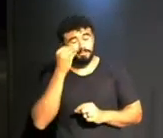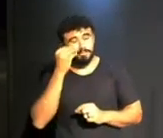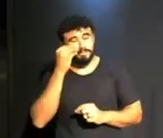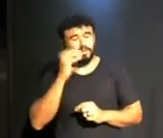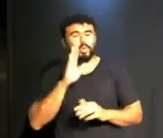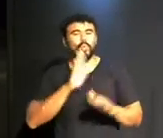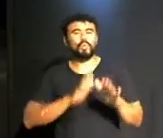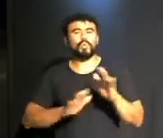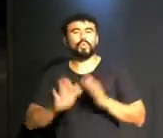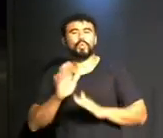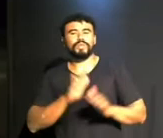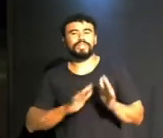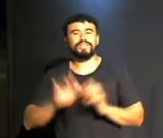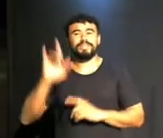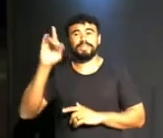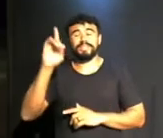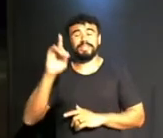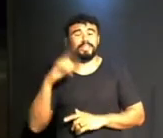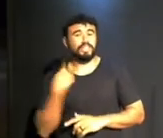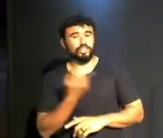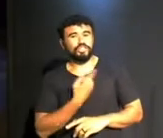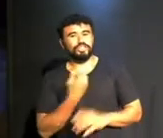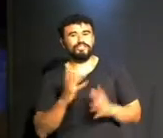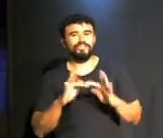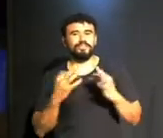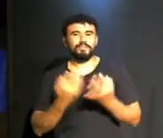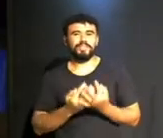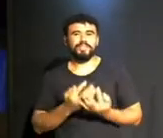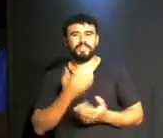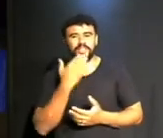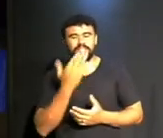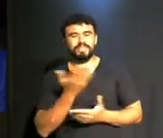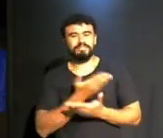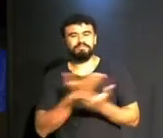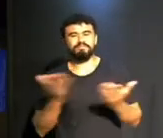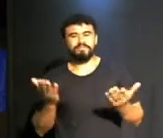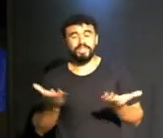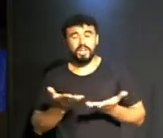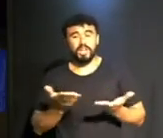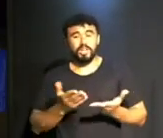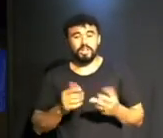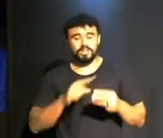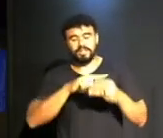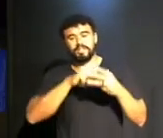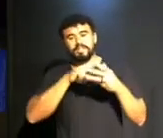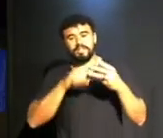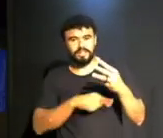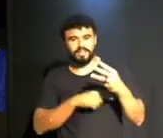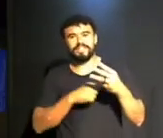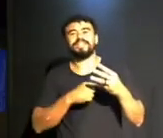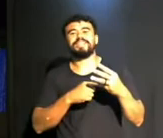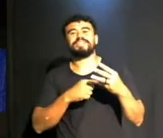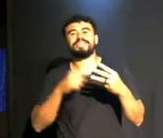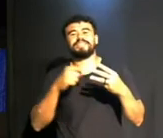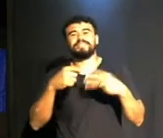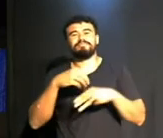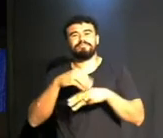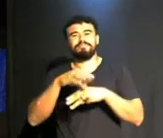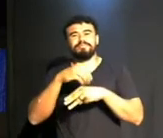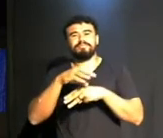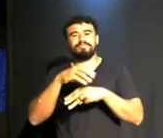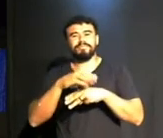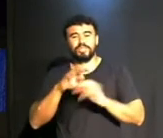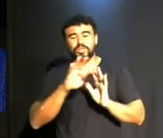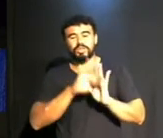o cuidado do céu na nossa família eu quero refletir com você pelo menos três lições que o texto